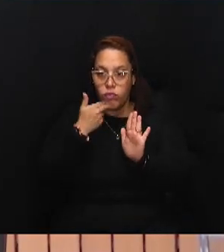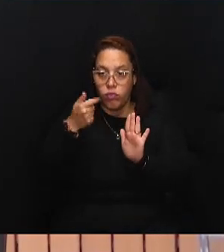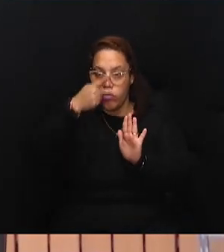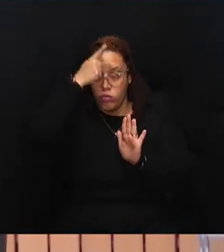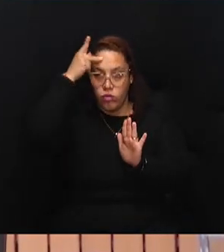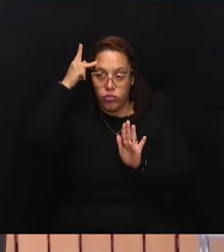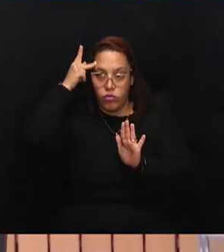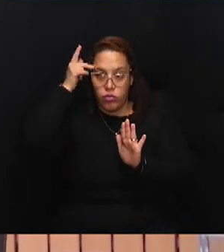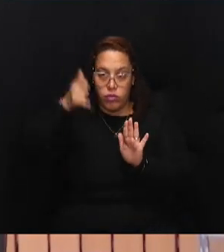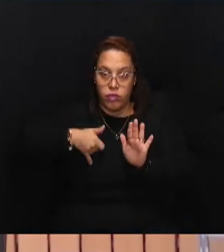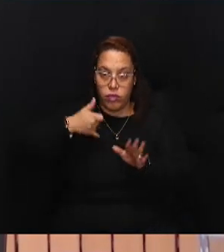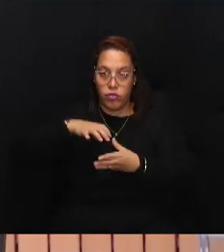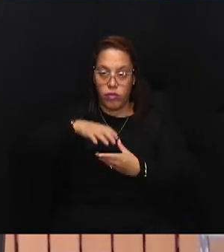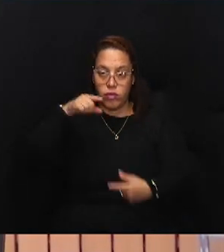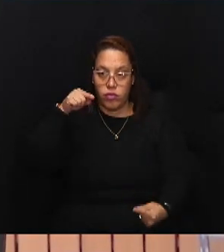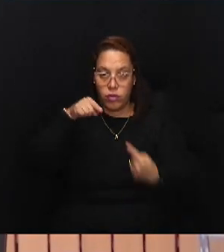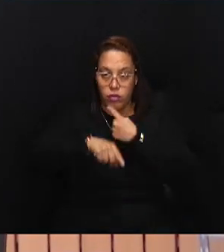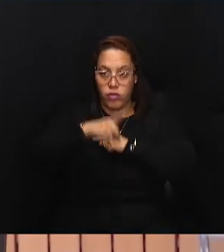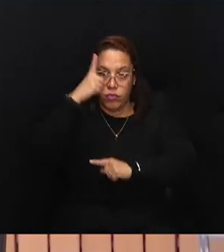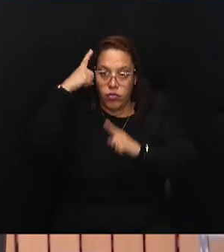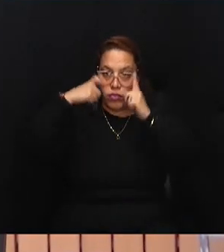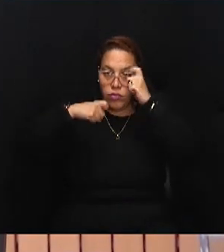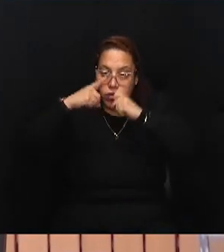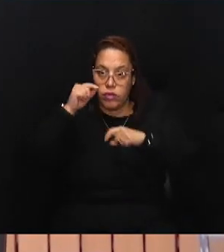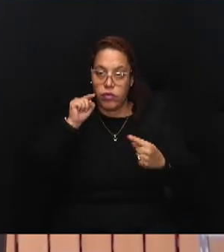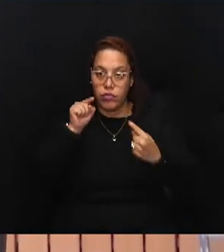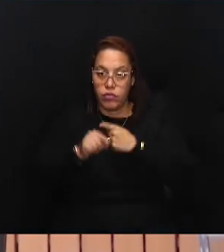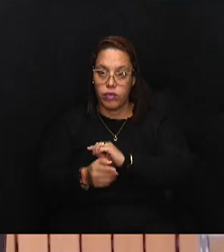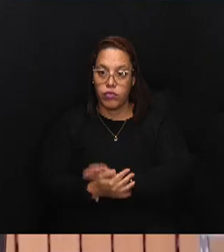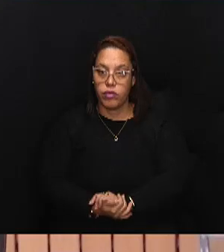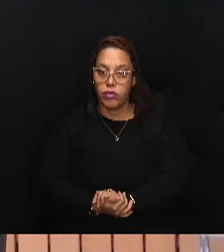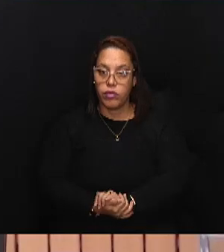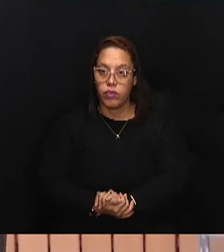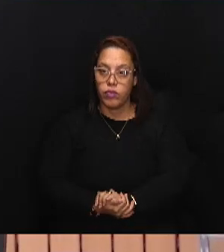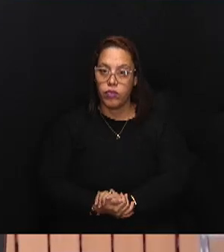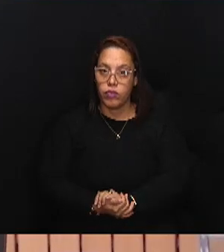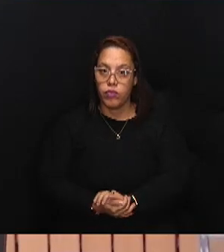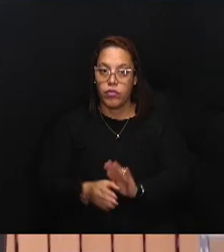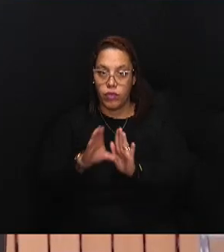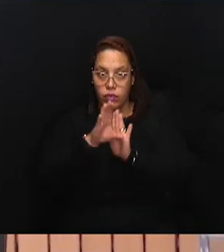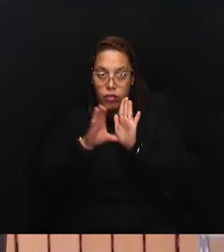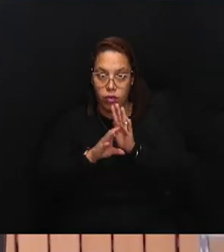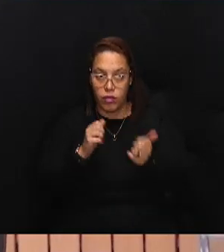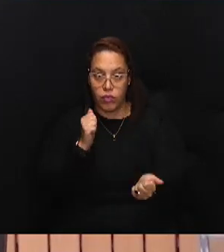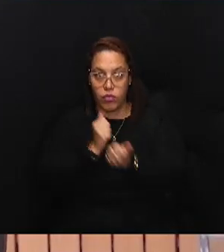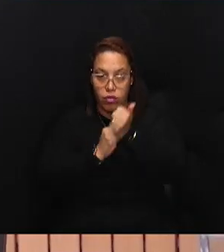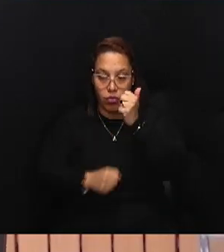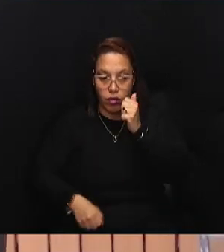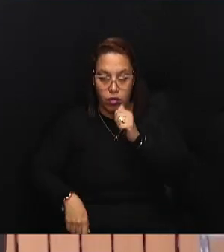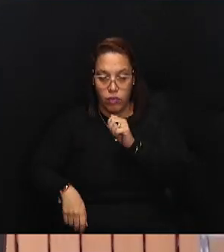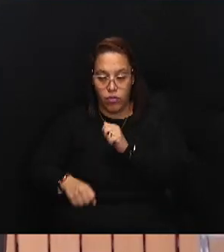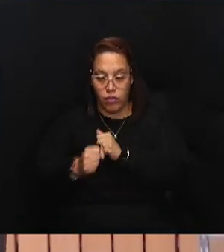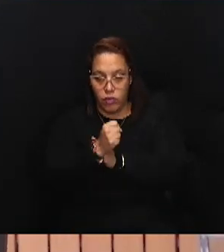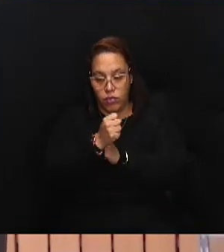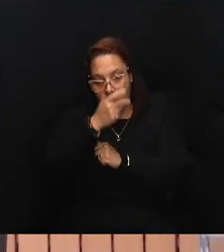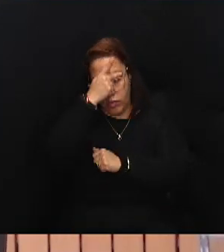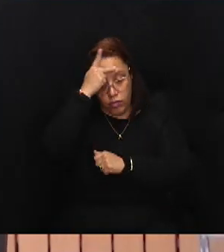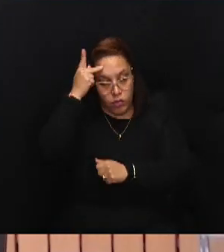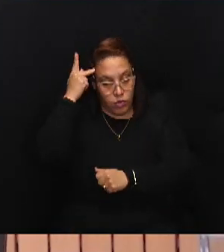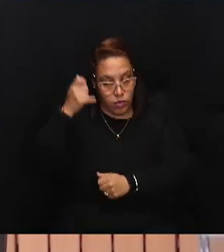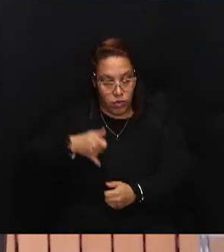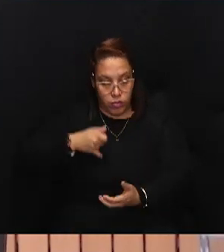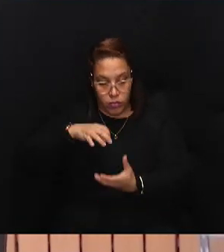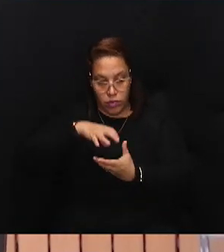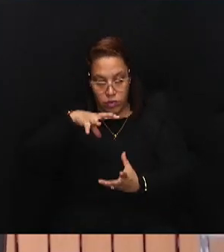idosos no município e tentar combater as violências sofridas por eles. Inclusive, o Programa Municipal de Apoio e Proteção ao Idoso, integrando todos